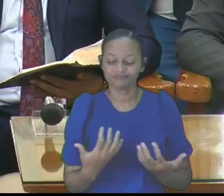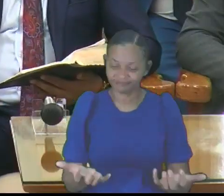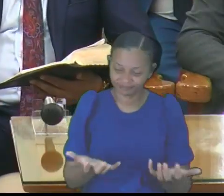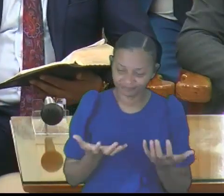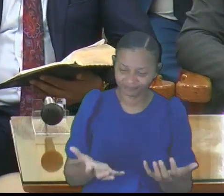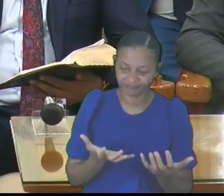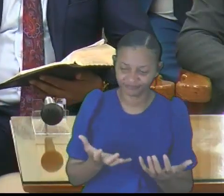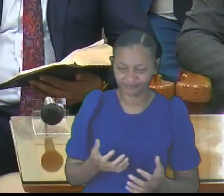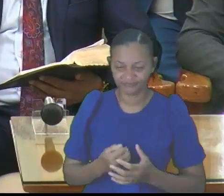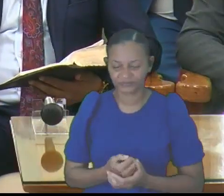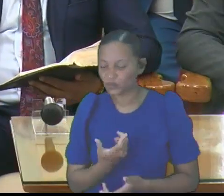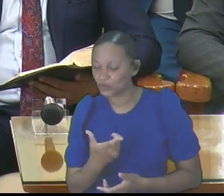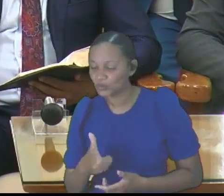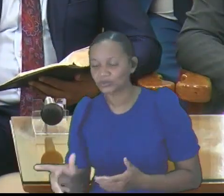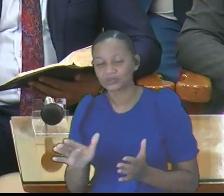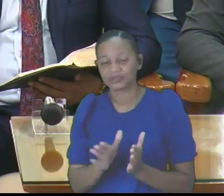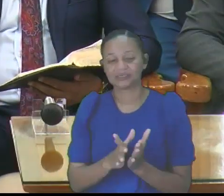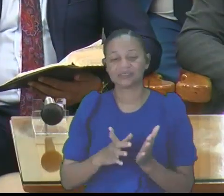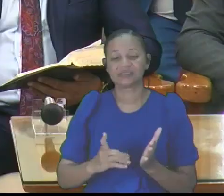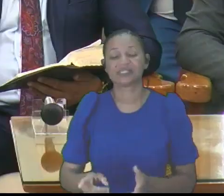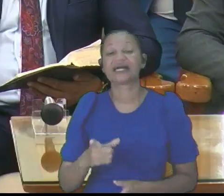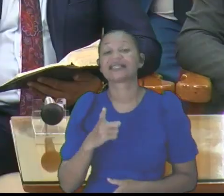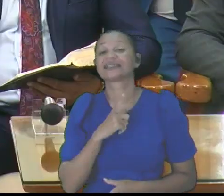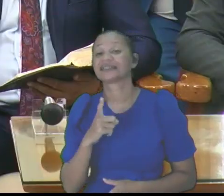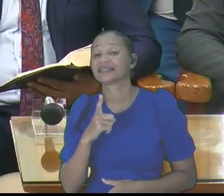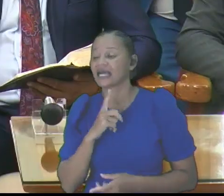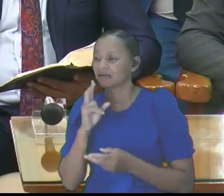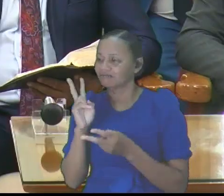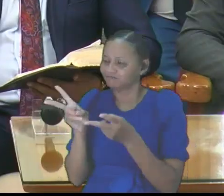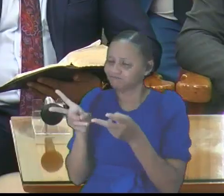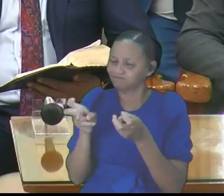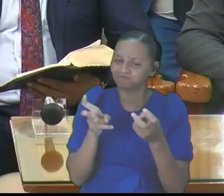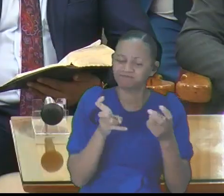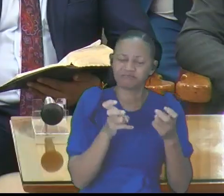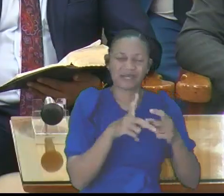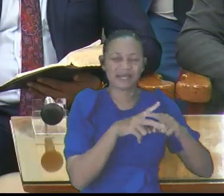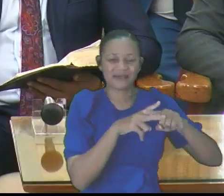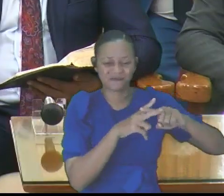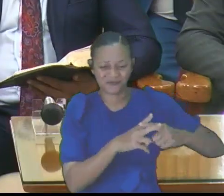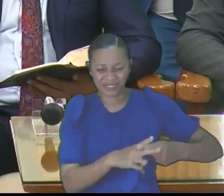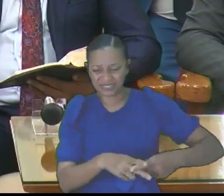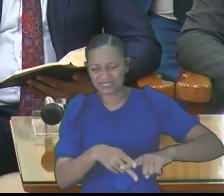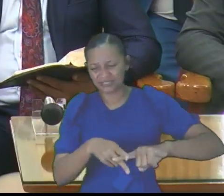Querendo, tendo, e outra Bíblia diz, tendo em vista o